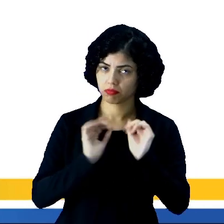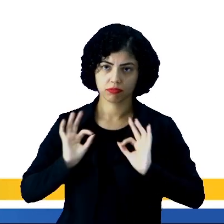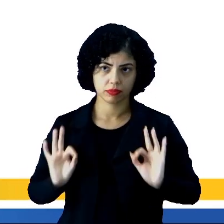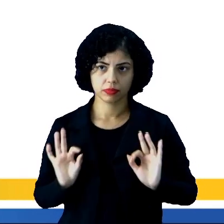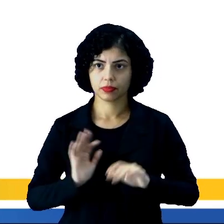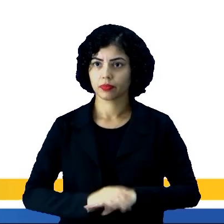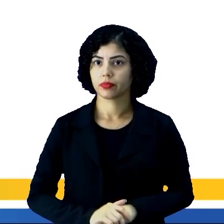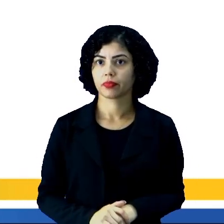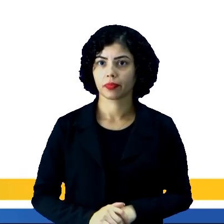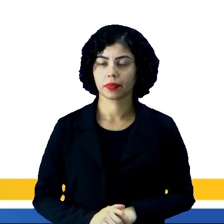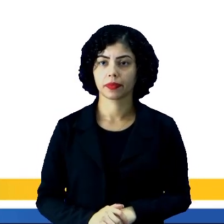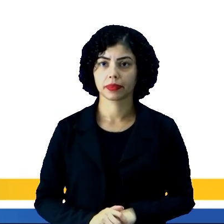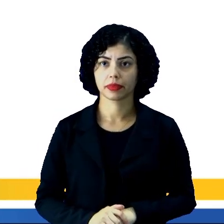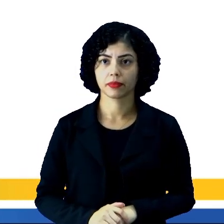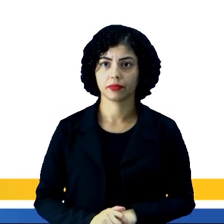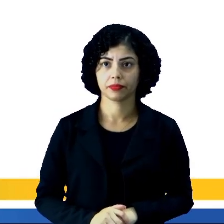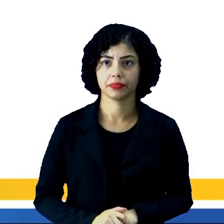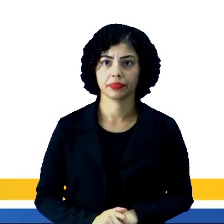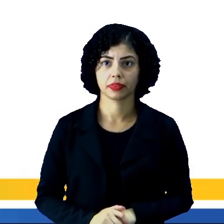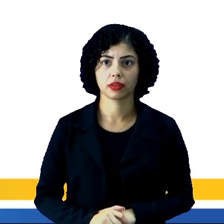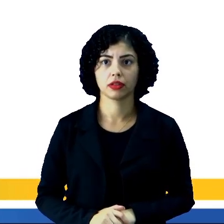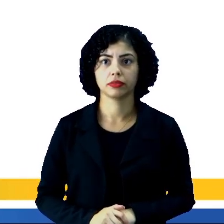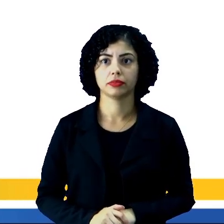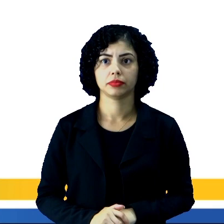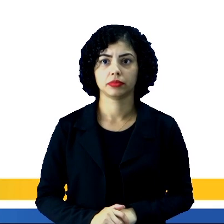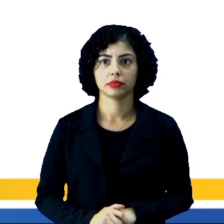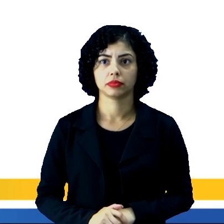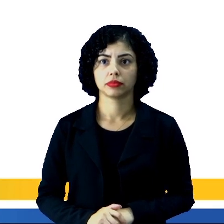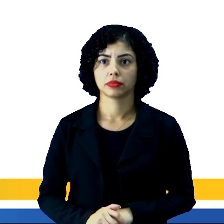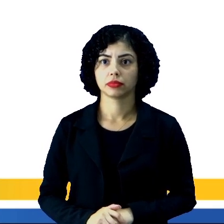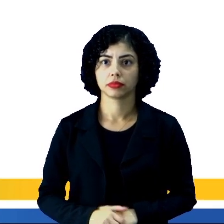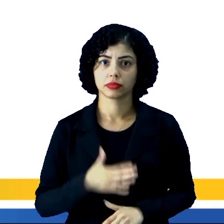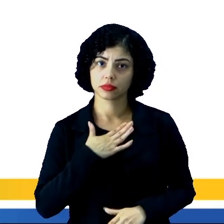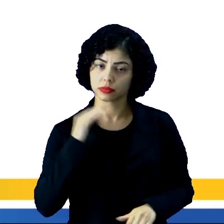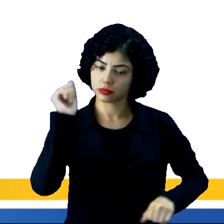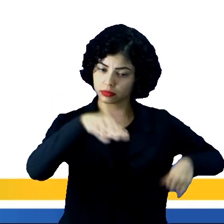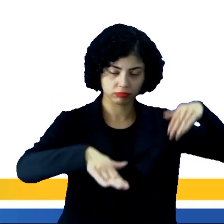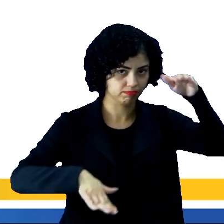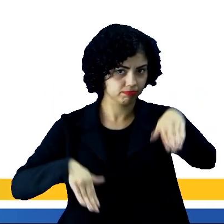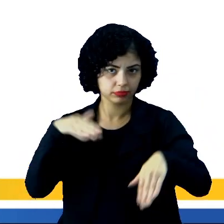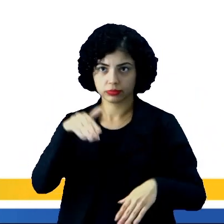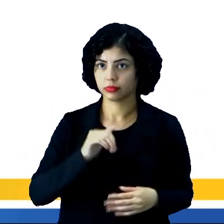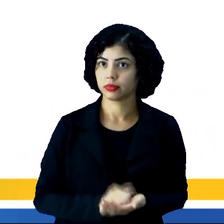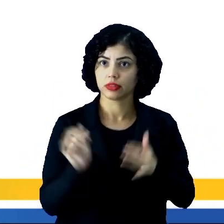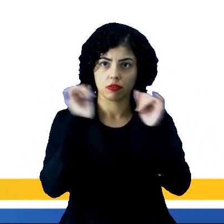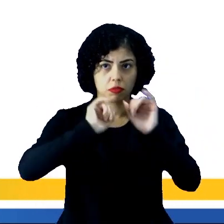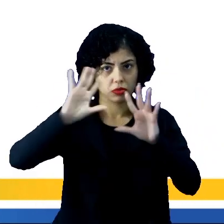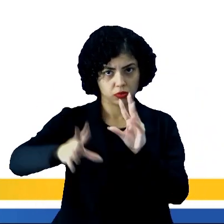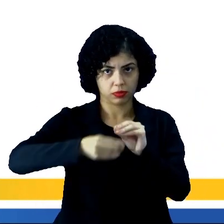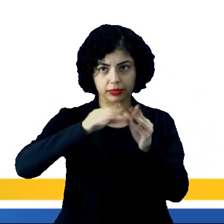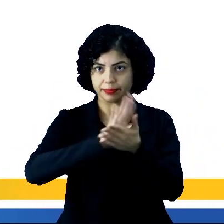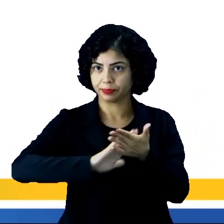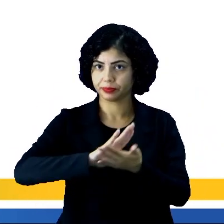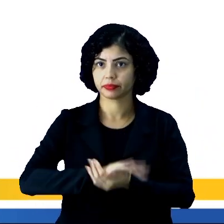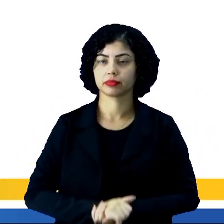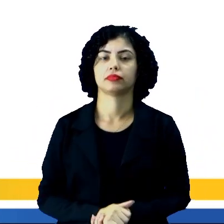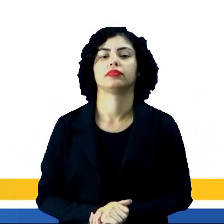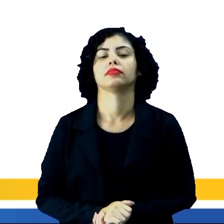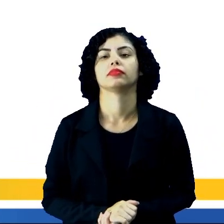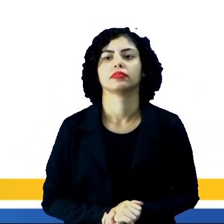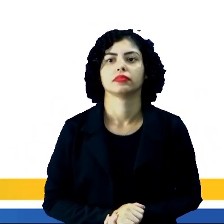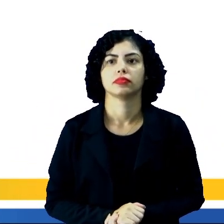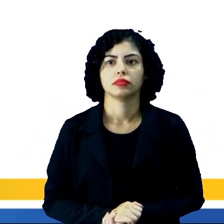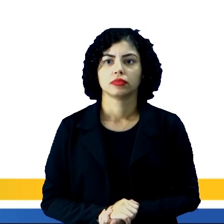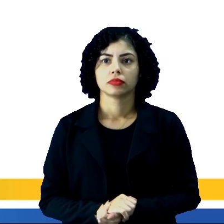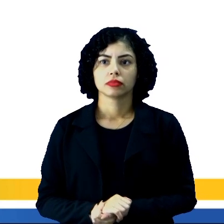né primo nada ou seja meu primo nada é informação completa nada Ah nada